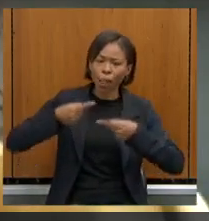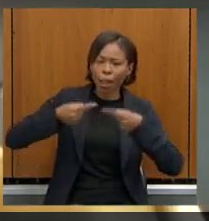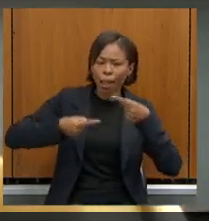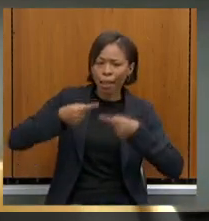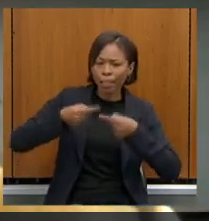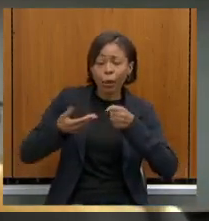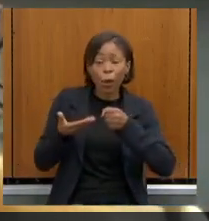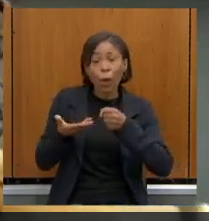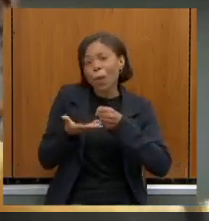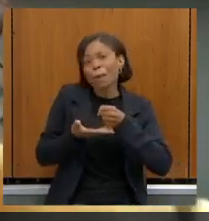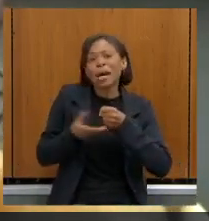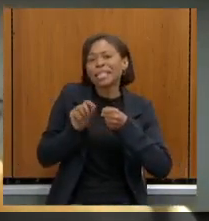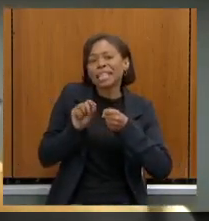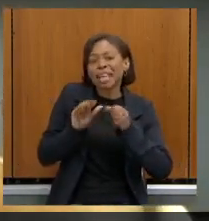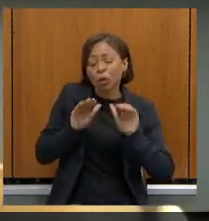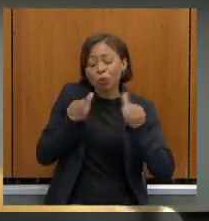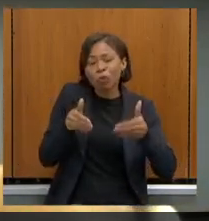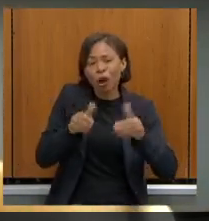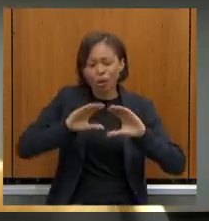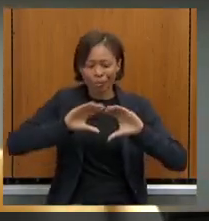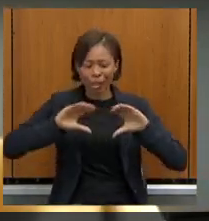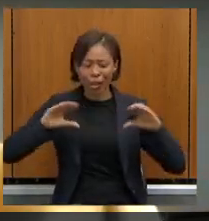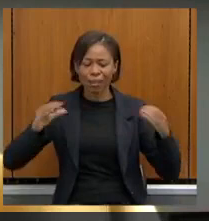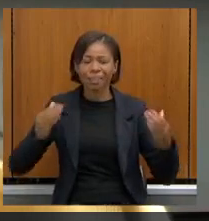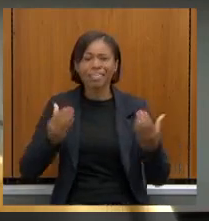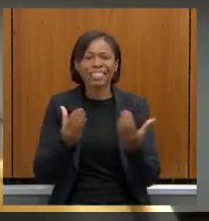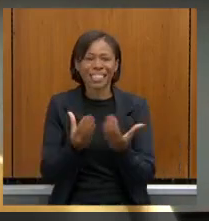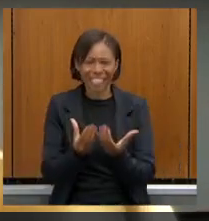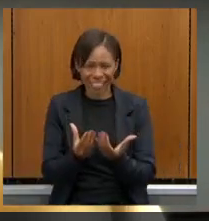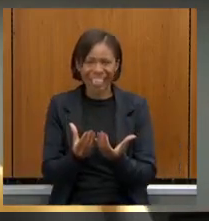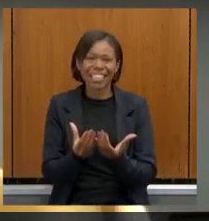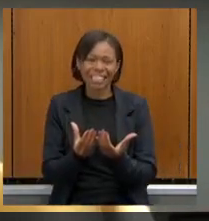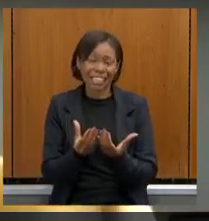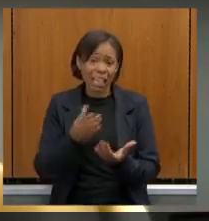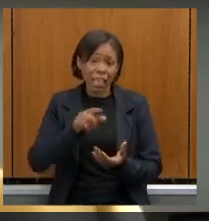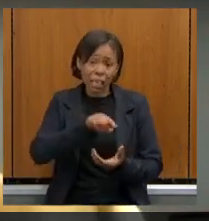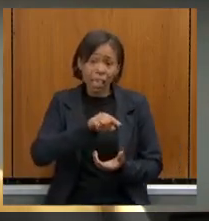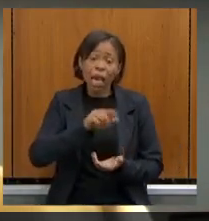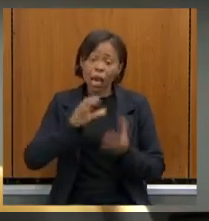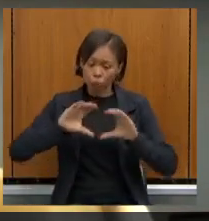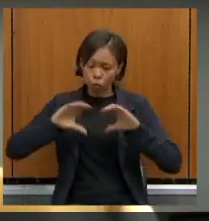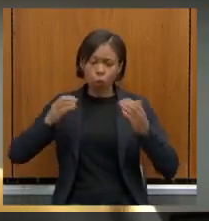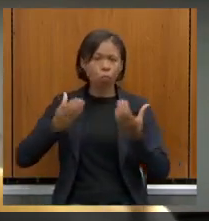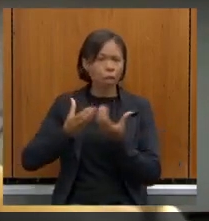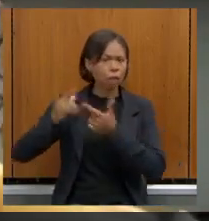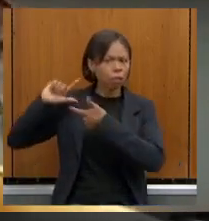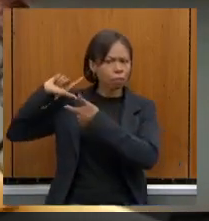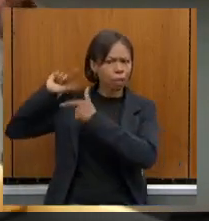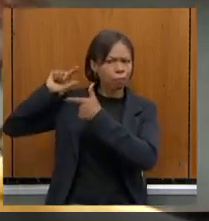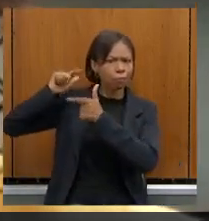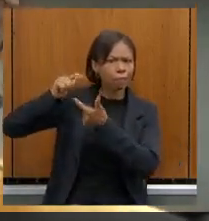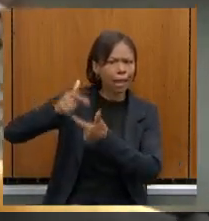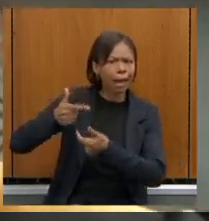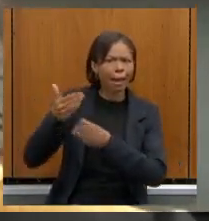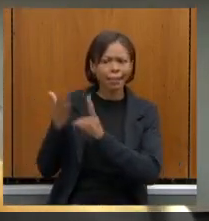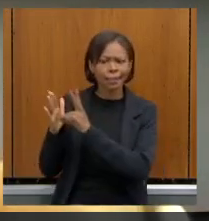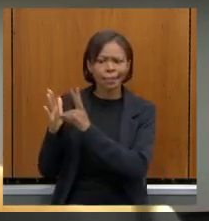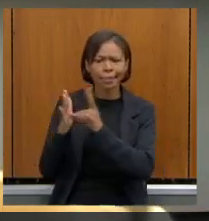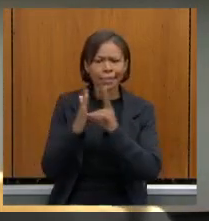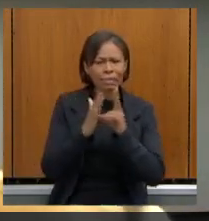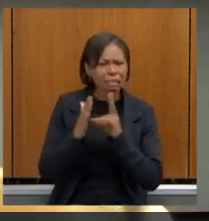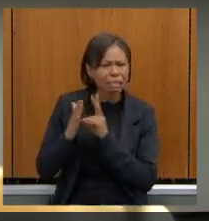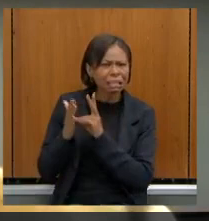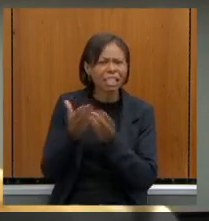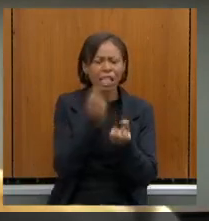comunitária de experiência enfim e que a gente incorpore essas comunidades tradicionais indígenas quilombolas geraizeiros